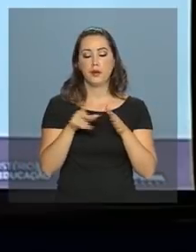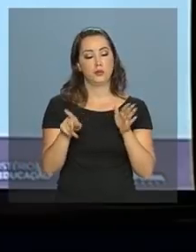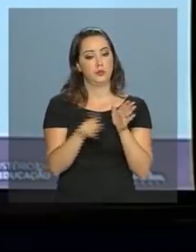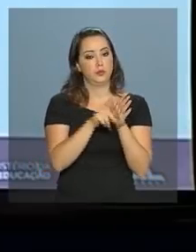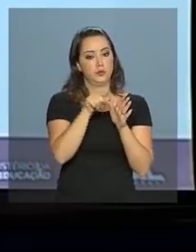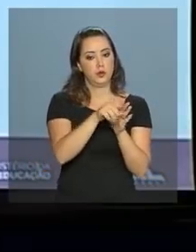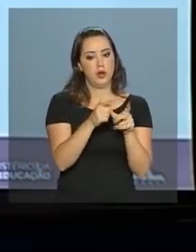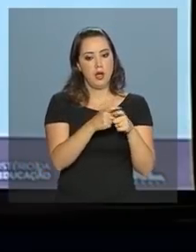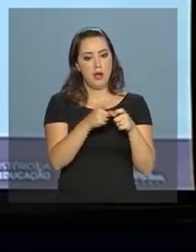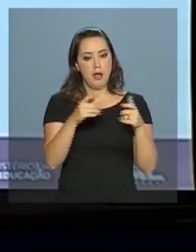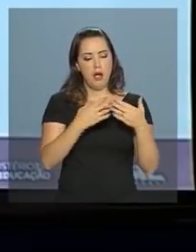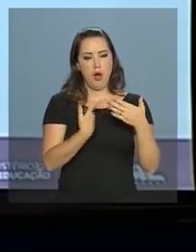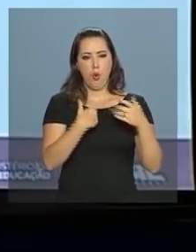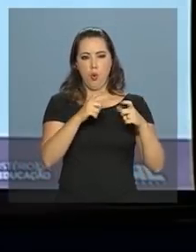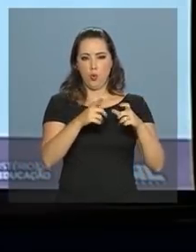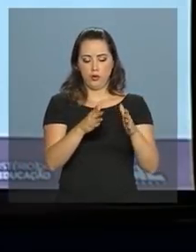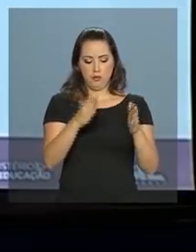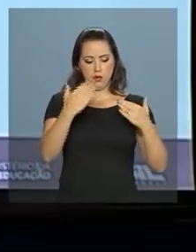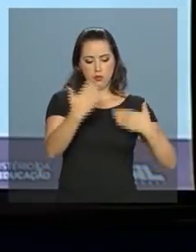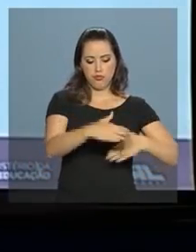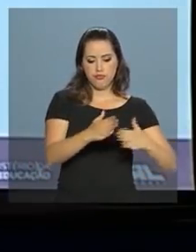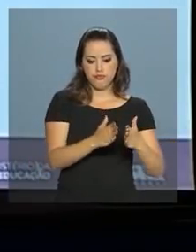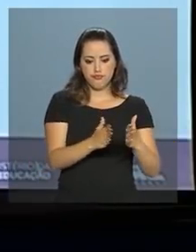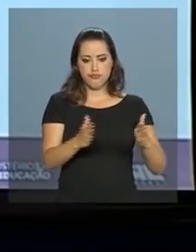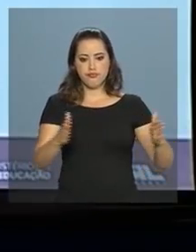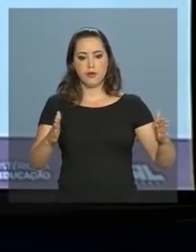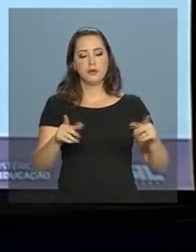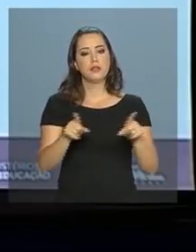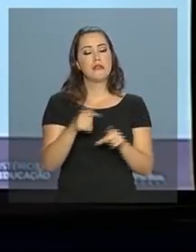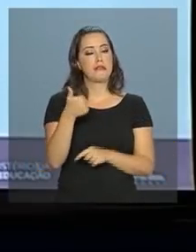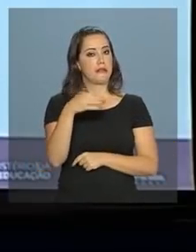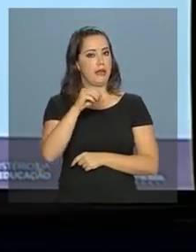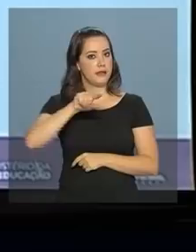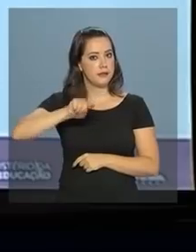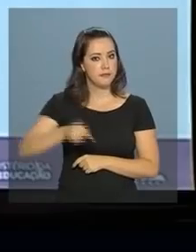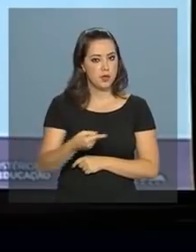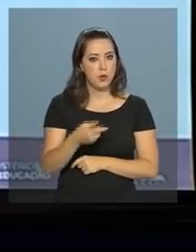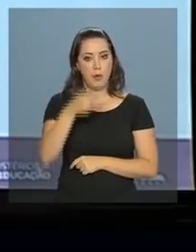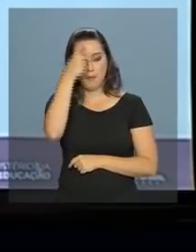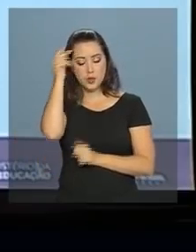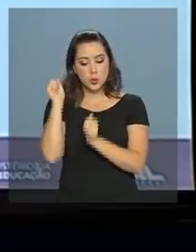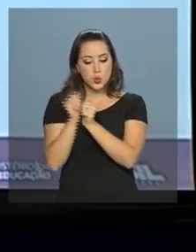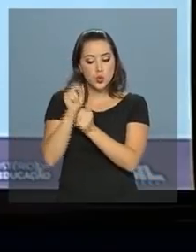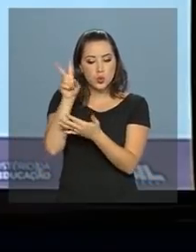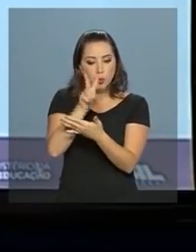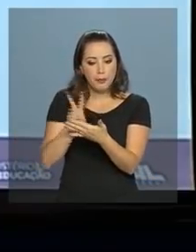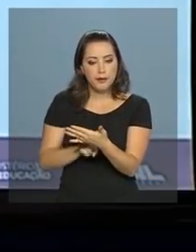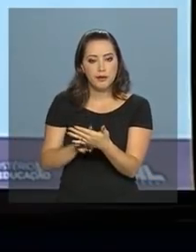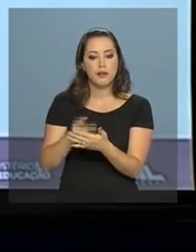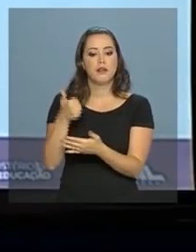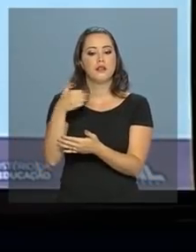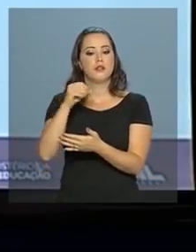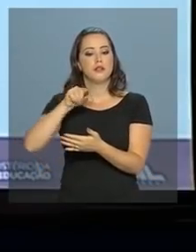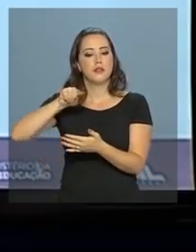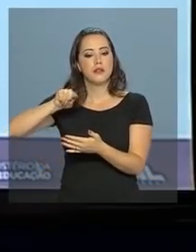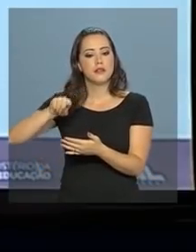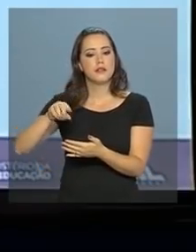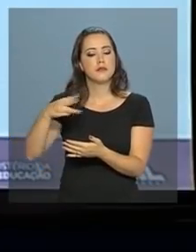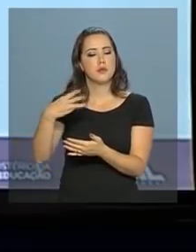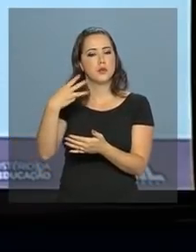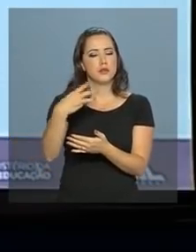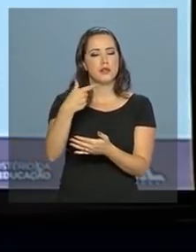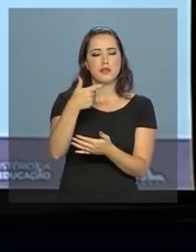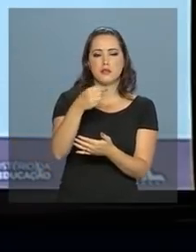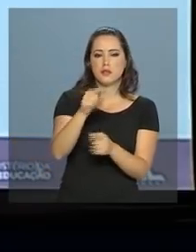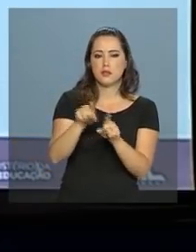ampliada ou superampliada 10 1.338 colhedor 2220 em braile